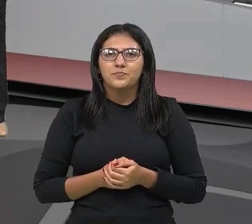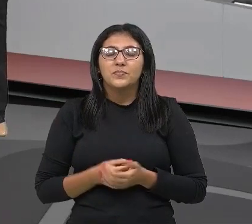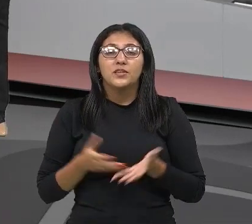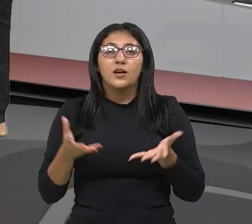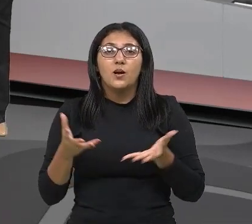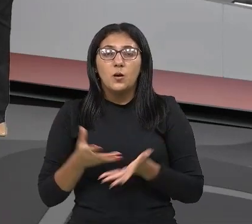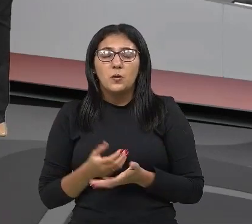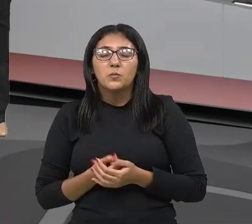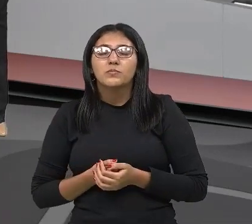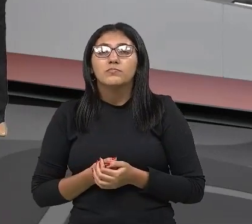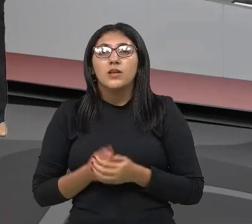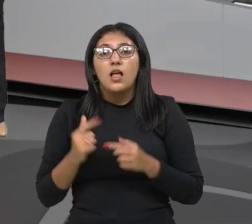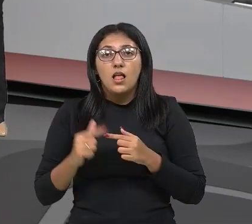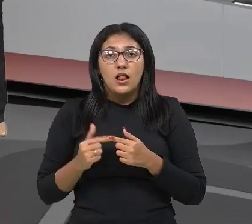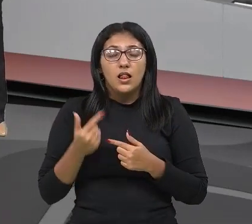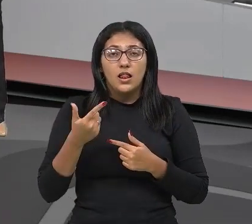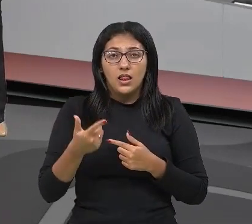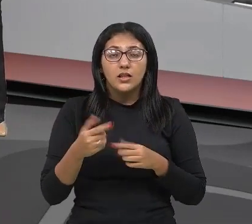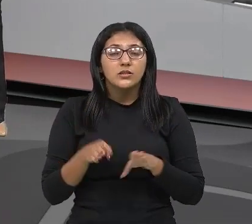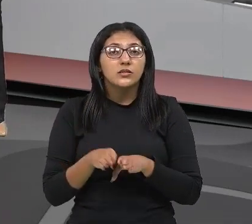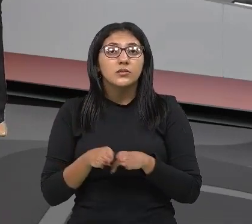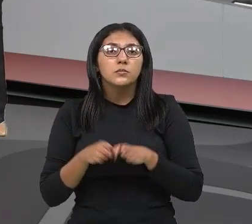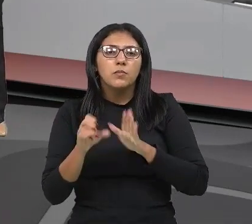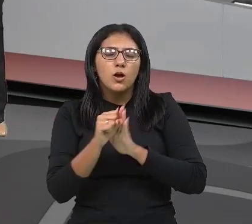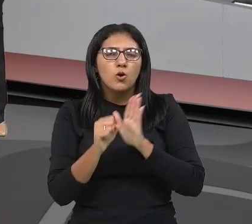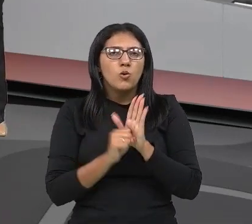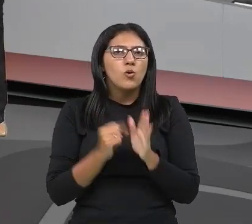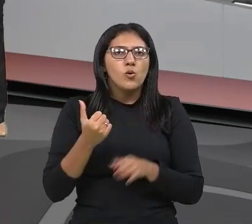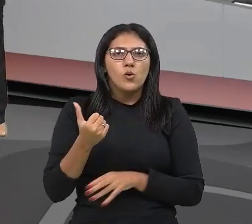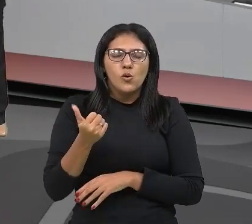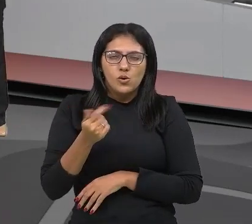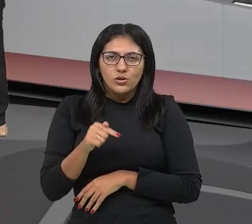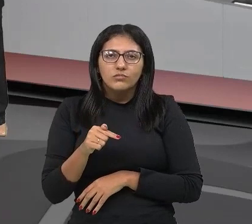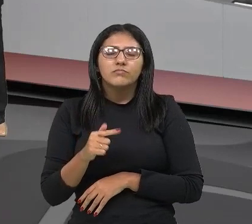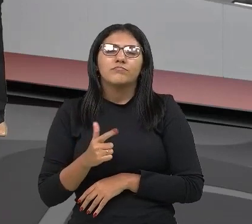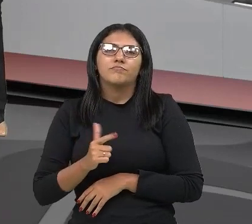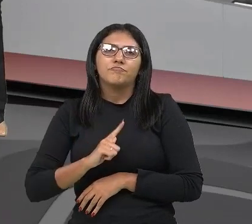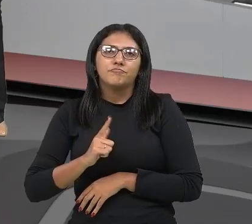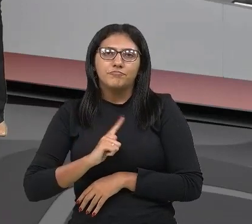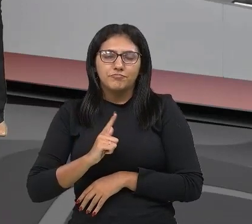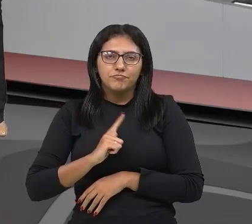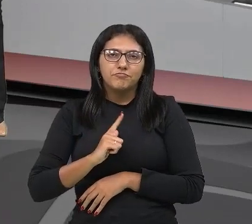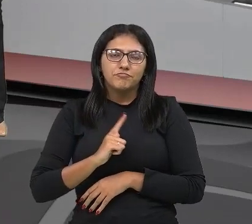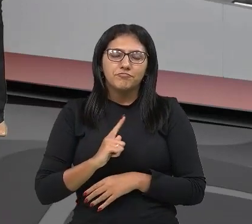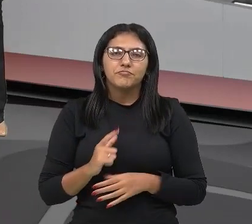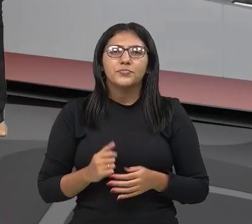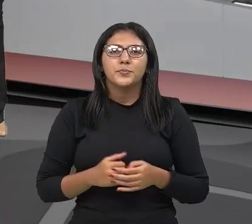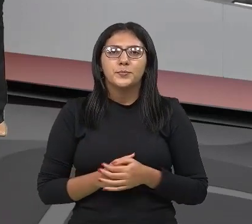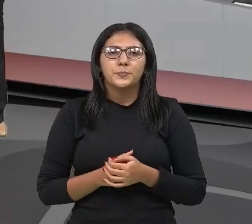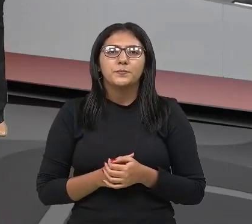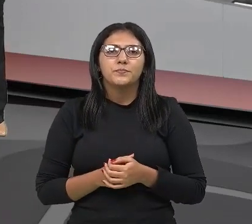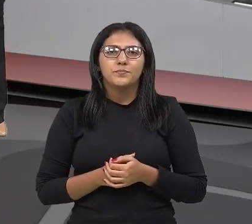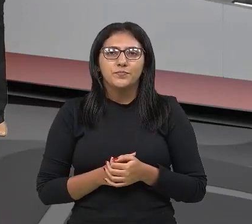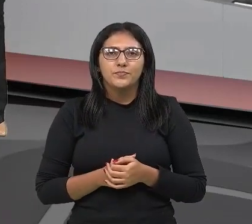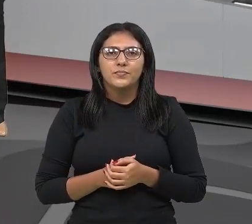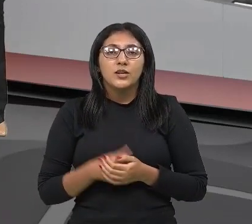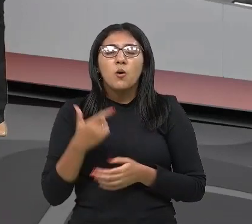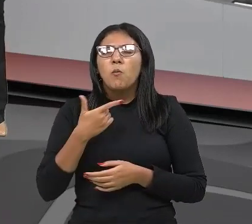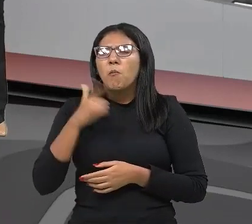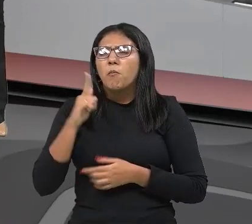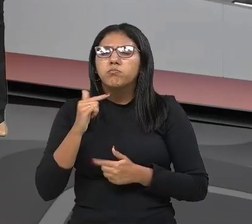Agora, além disso, né, no século XVII, a gente vai verificar que também vai ocorrer uma